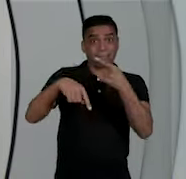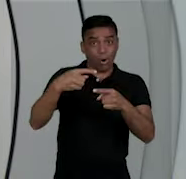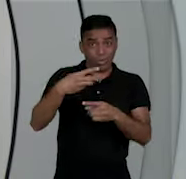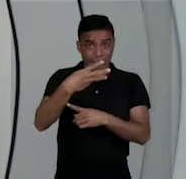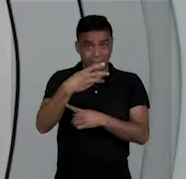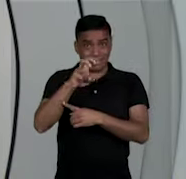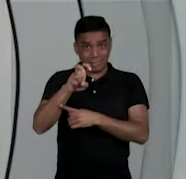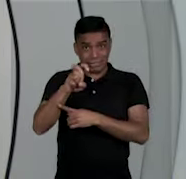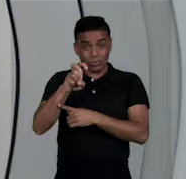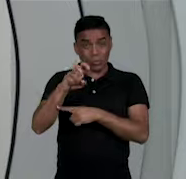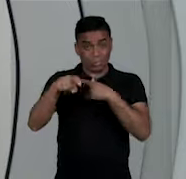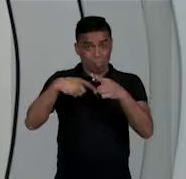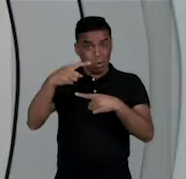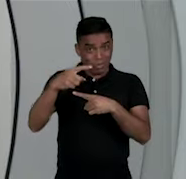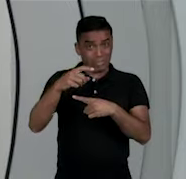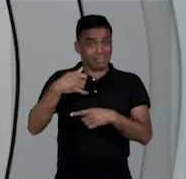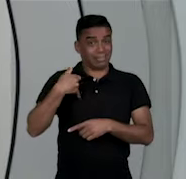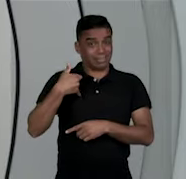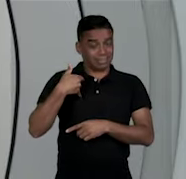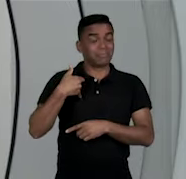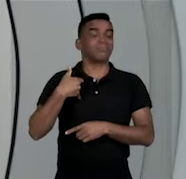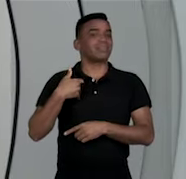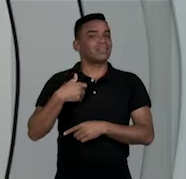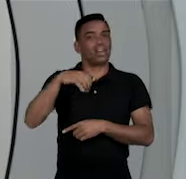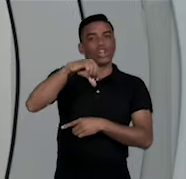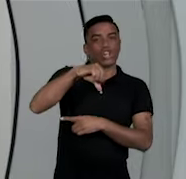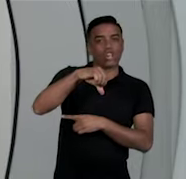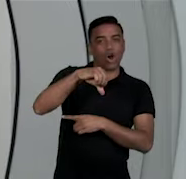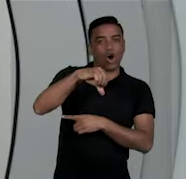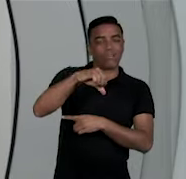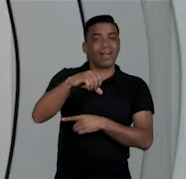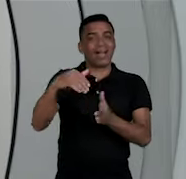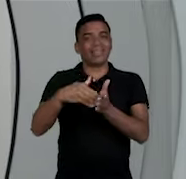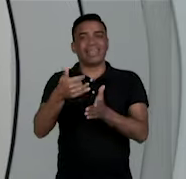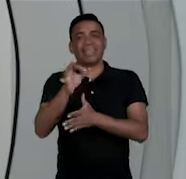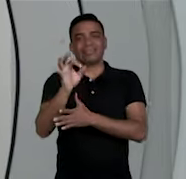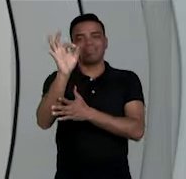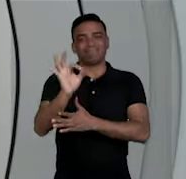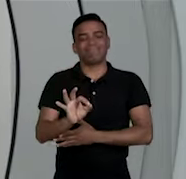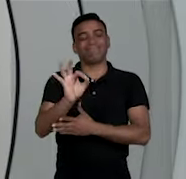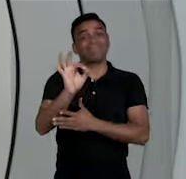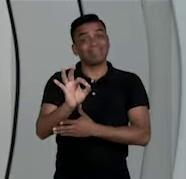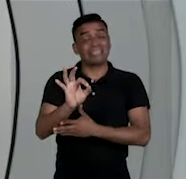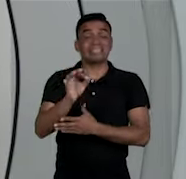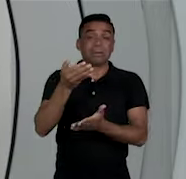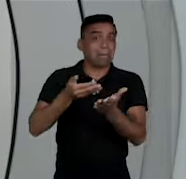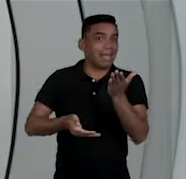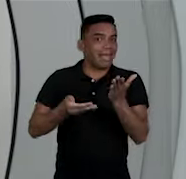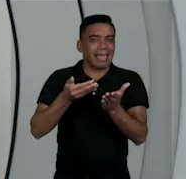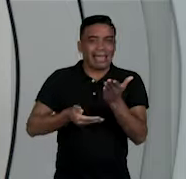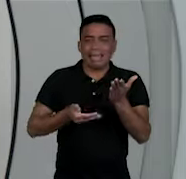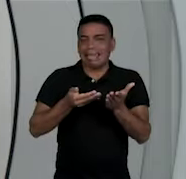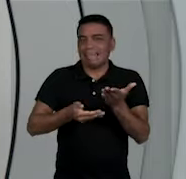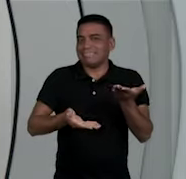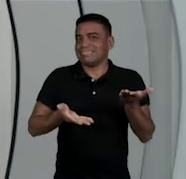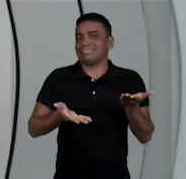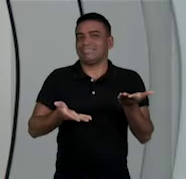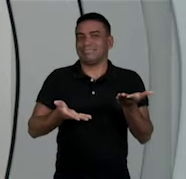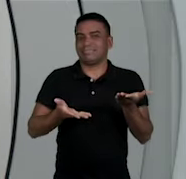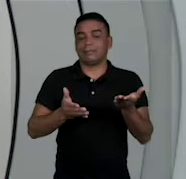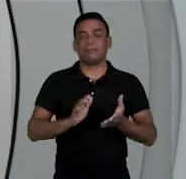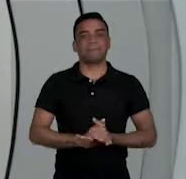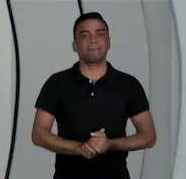essa média cai para 9 a 10%. O que a gente considera uma perda significativa. E